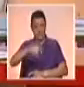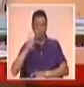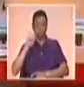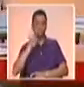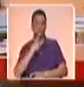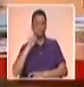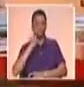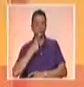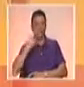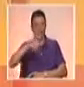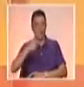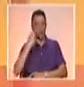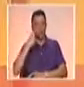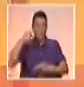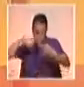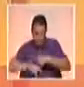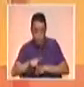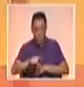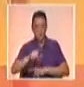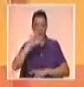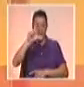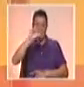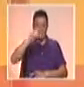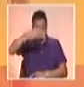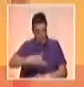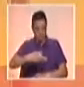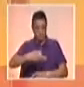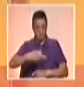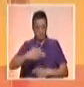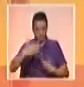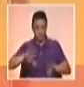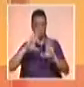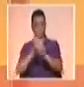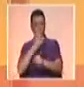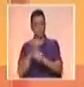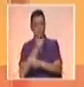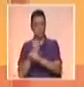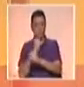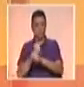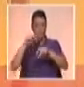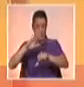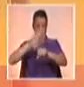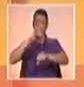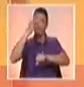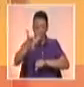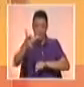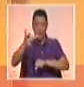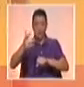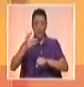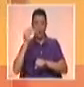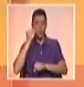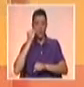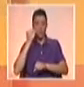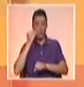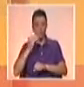surdo tem um conhecimento mais profundo sobre a língua. A função deste profissional será, como eu